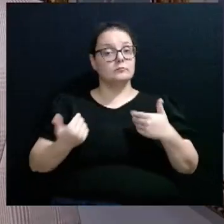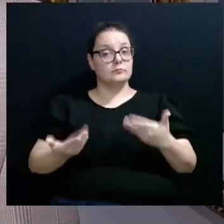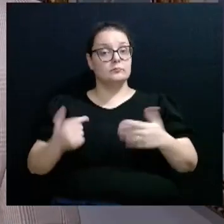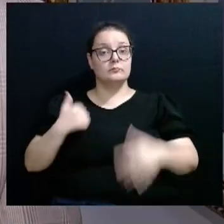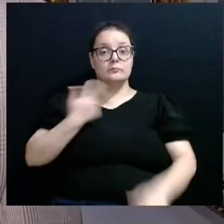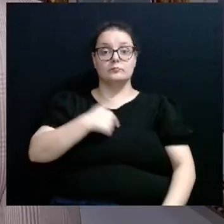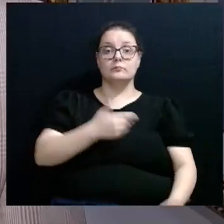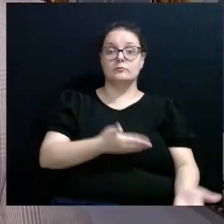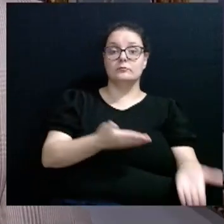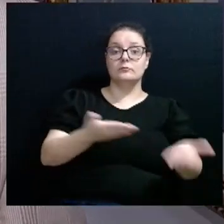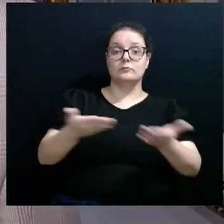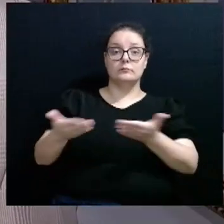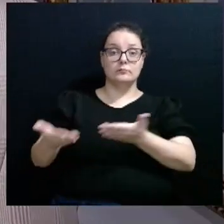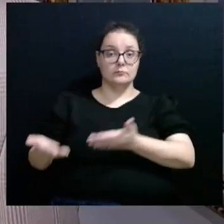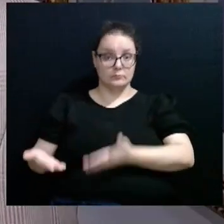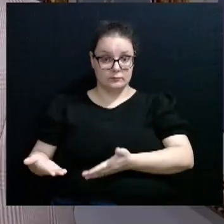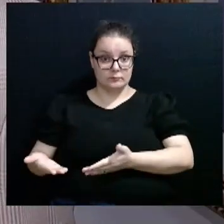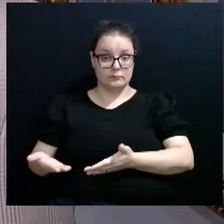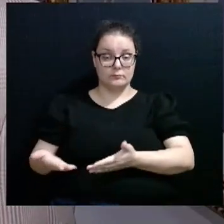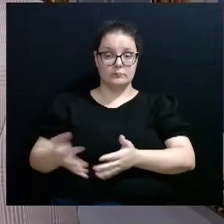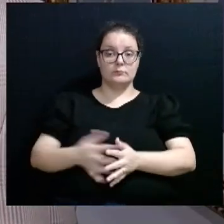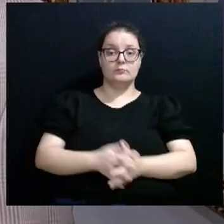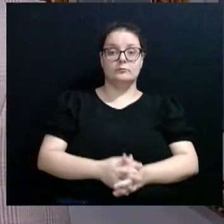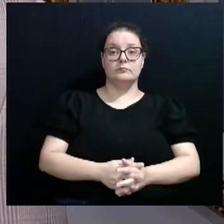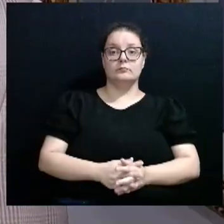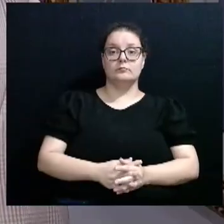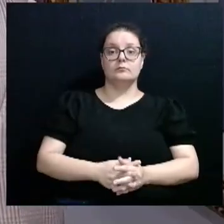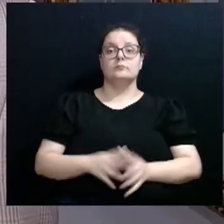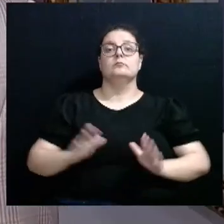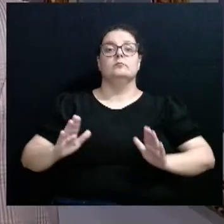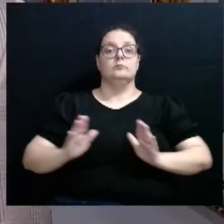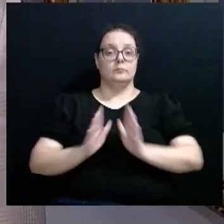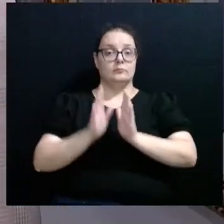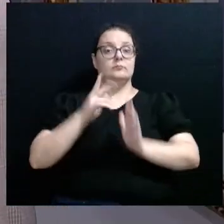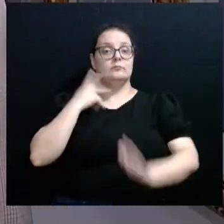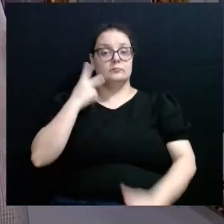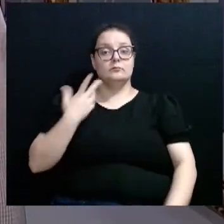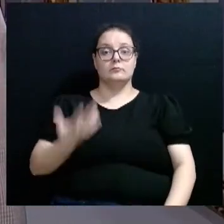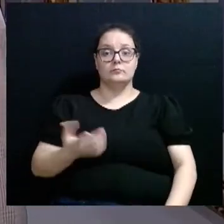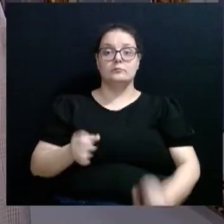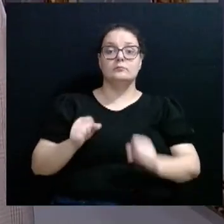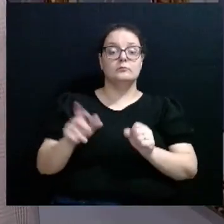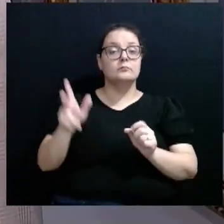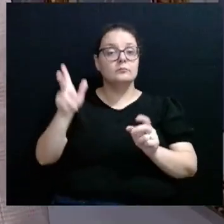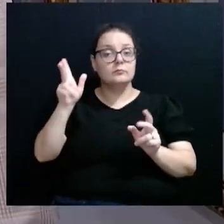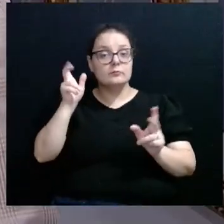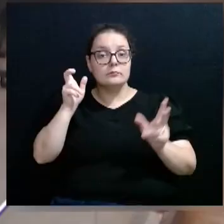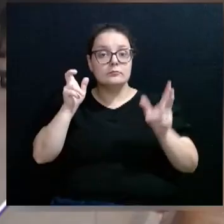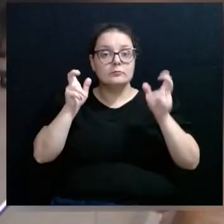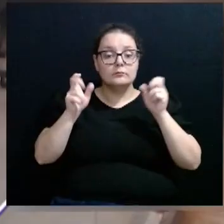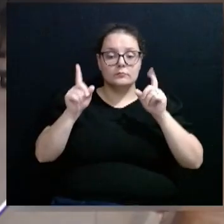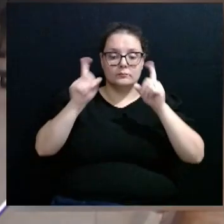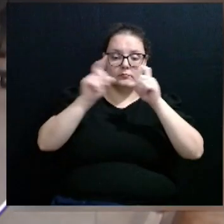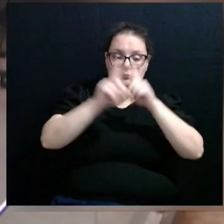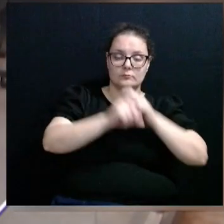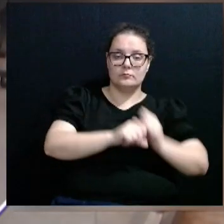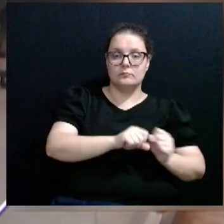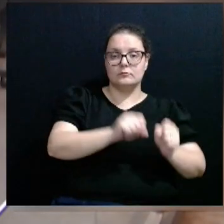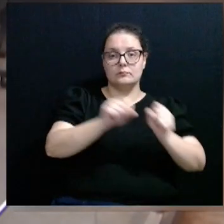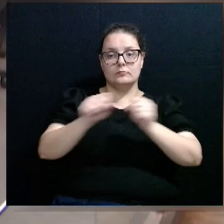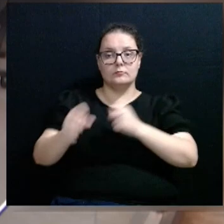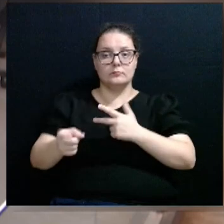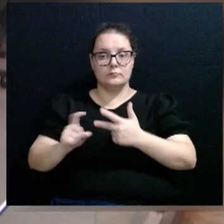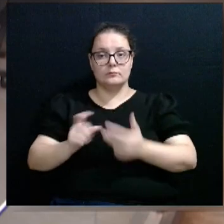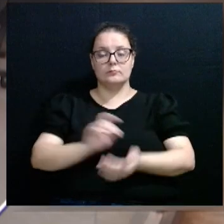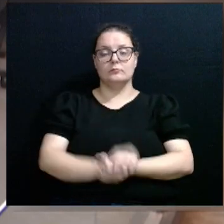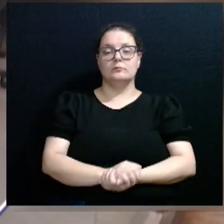aqui essa frente parlamentar, para poder ouvir, né, as dificuldades do Poder Executivo. Instalada